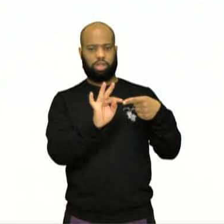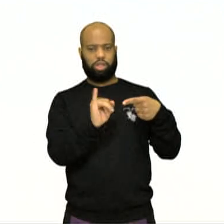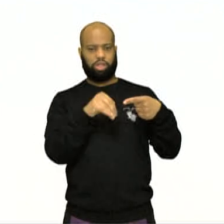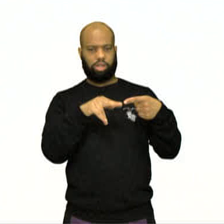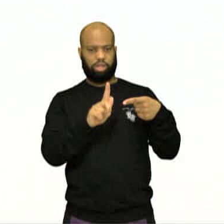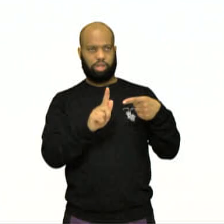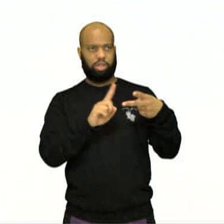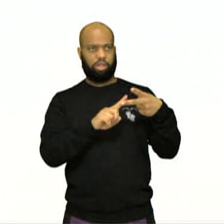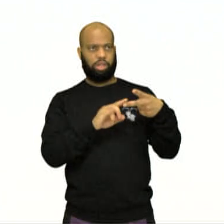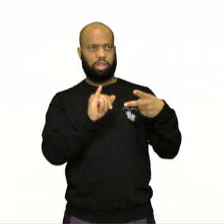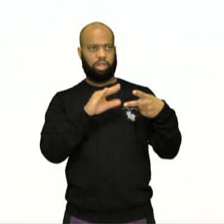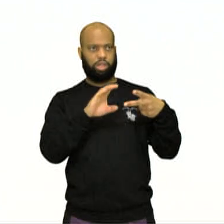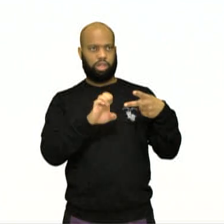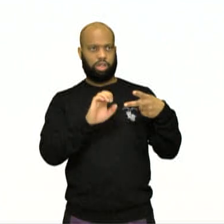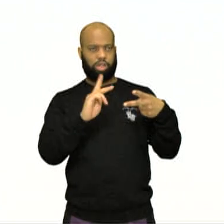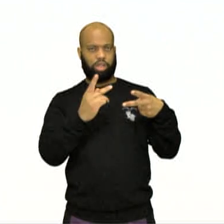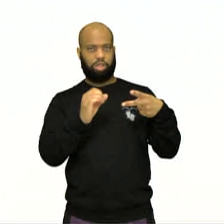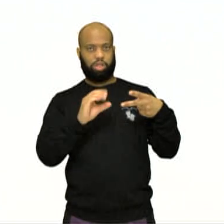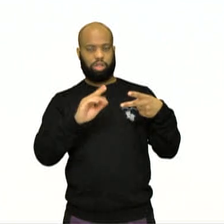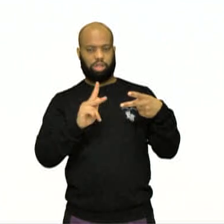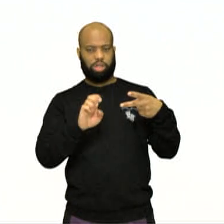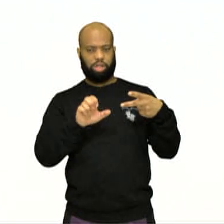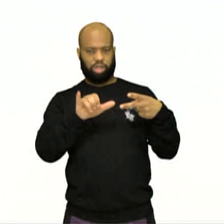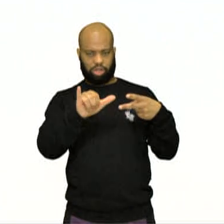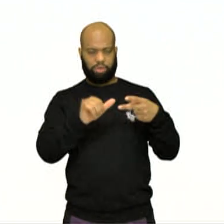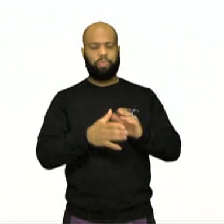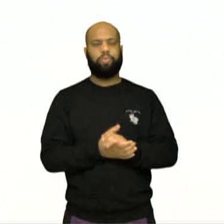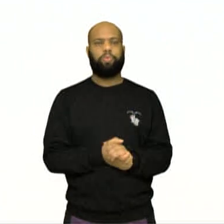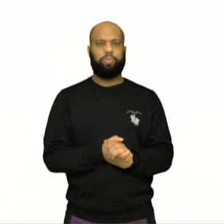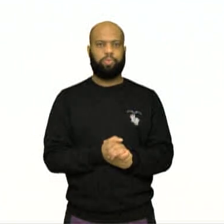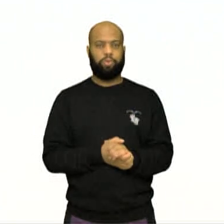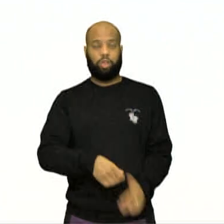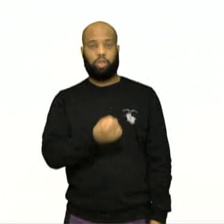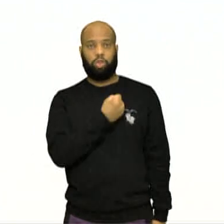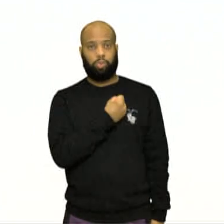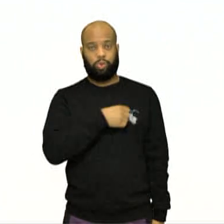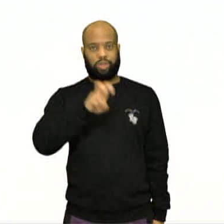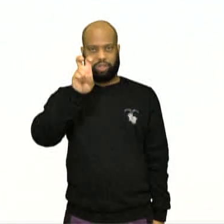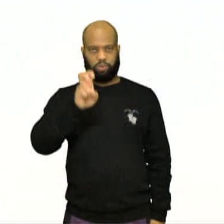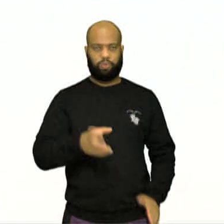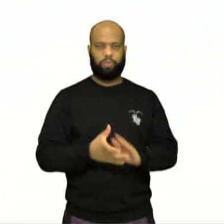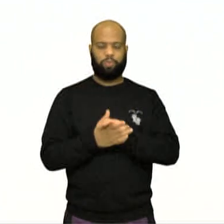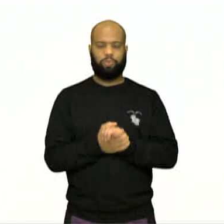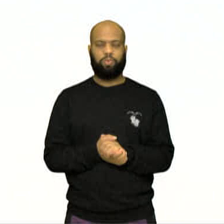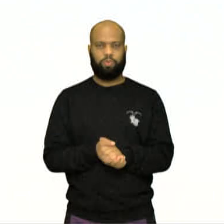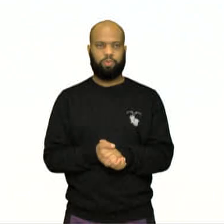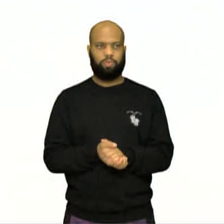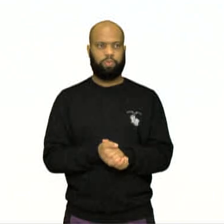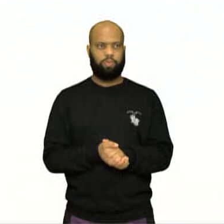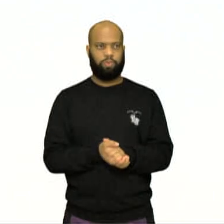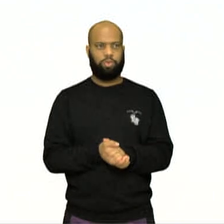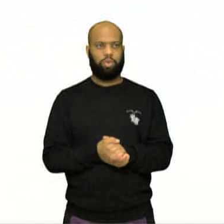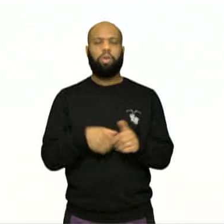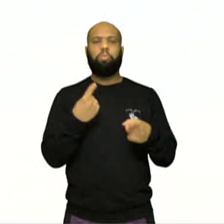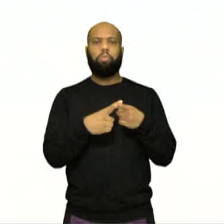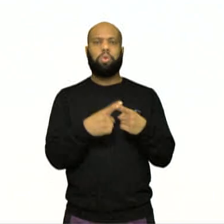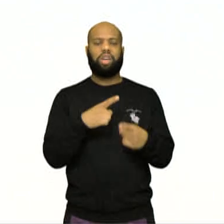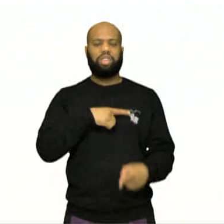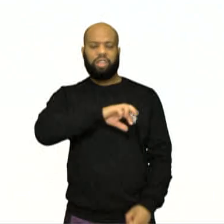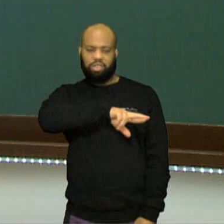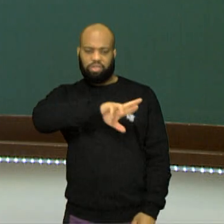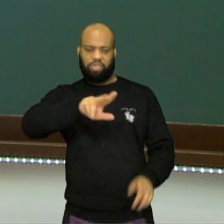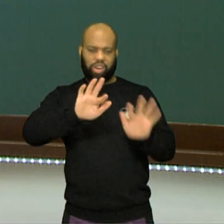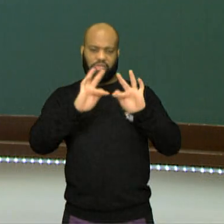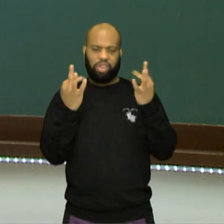ice hockey, que é a resposta. 5. Why do many families put water on their gardens? Por que muitas famílias